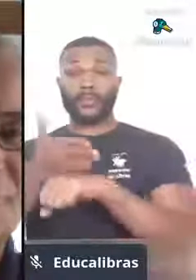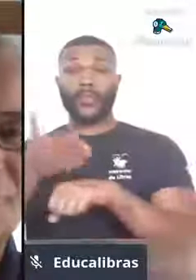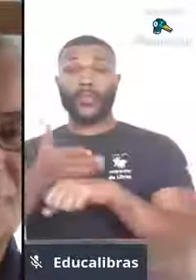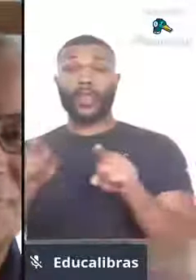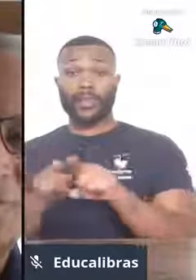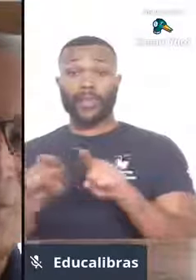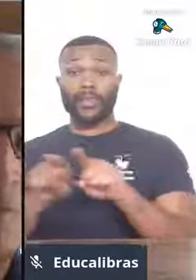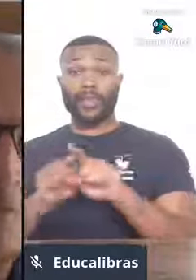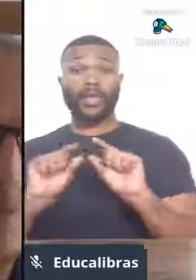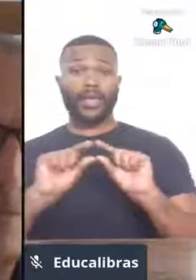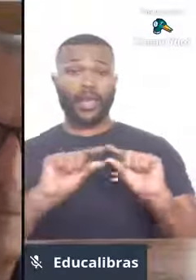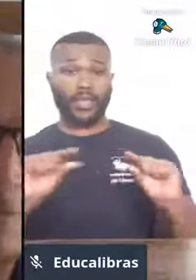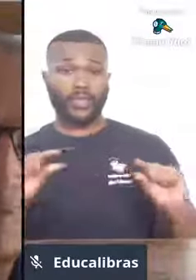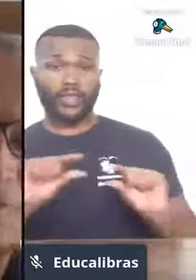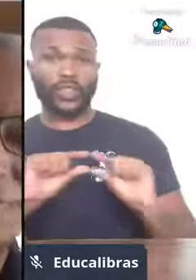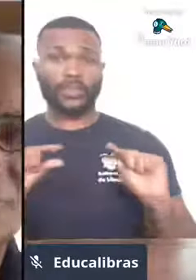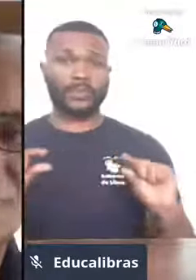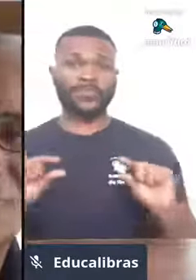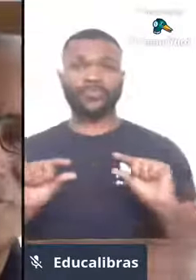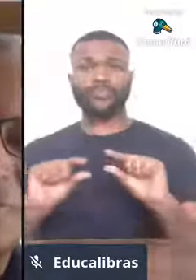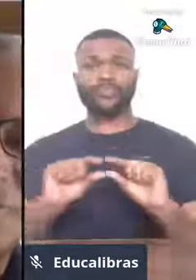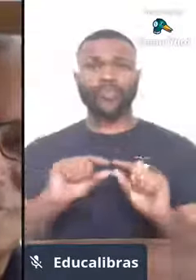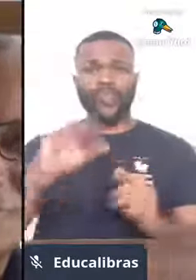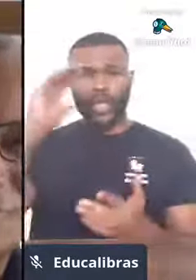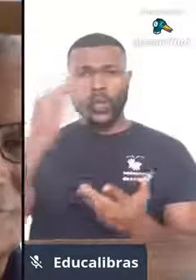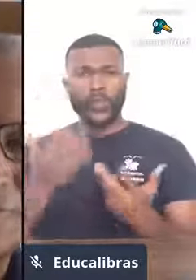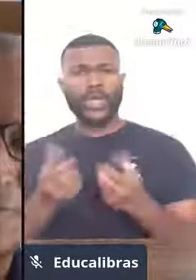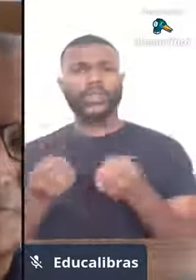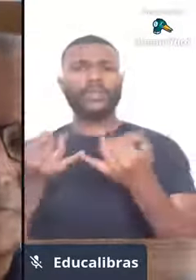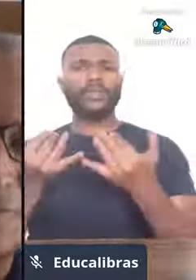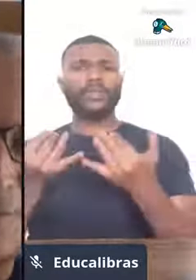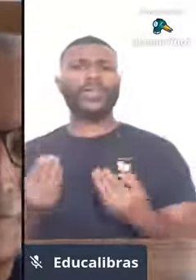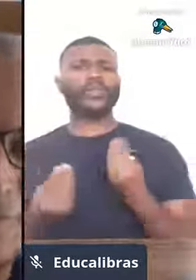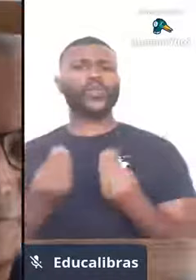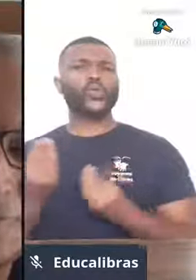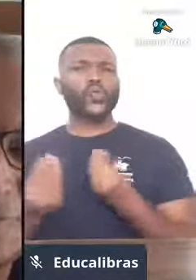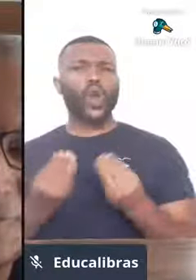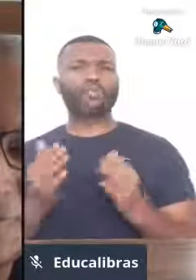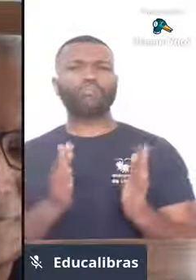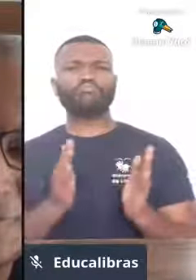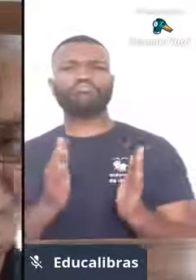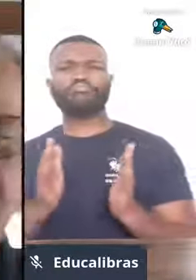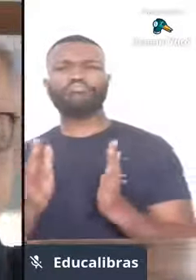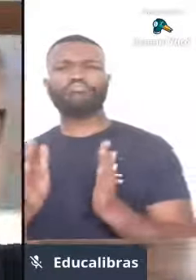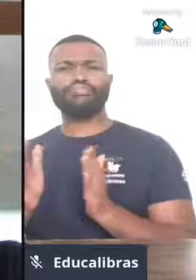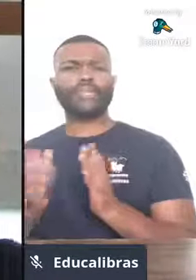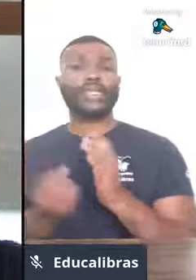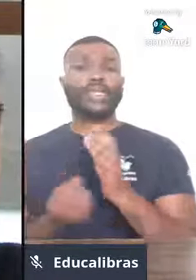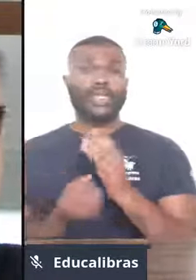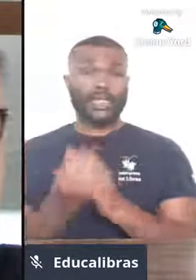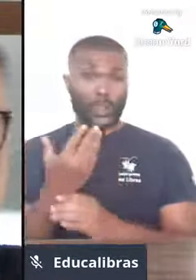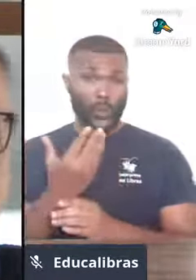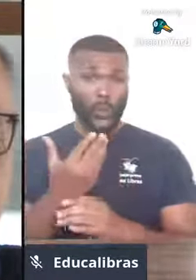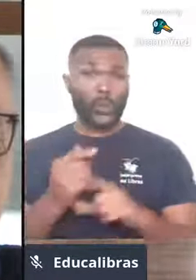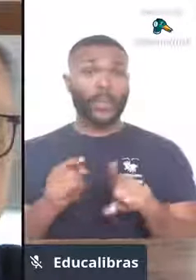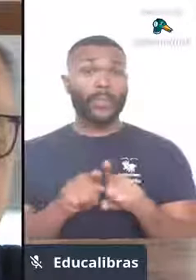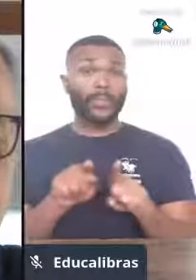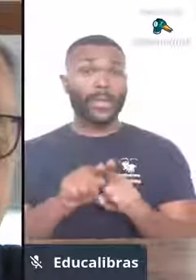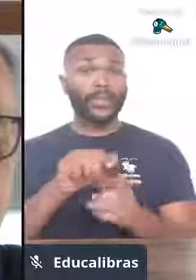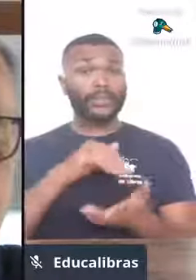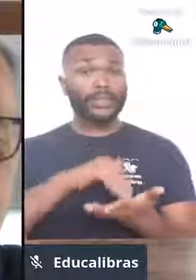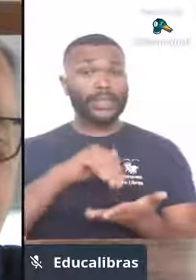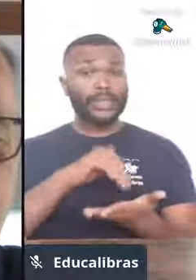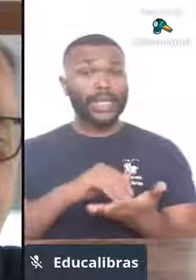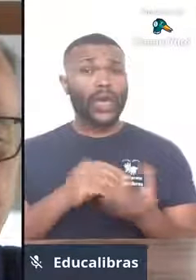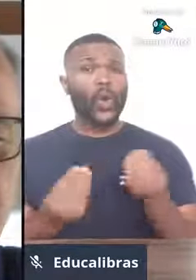legenda. Bom, mas eu queria que você contasse aí como é que foi esse processo de criação da secretaria, como é que foi a sua